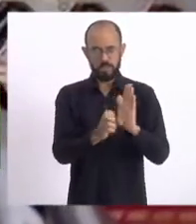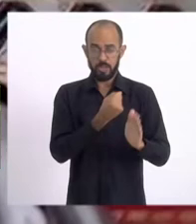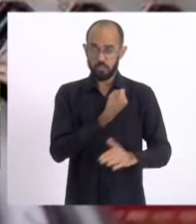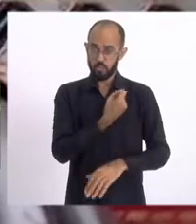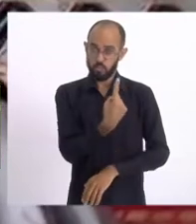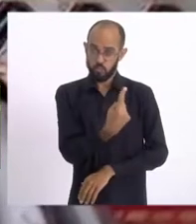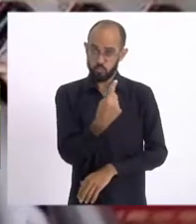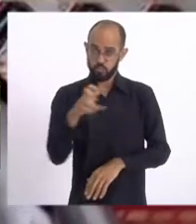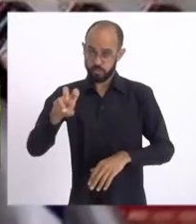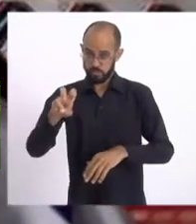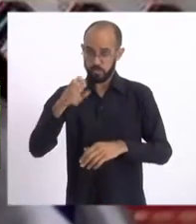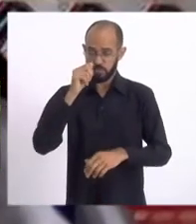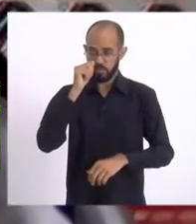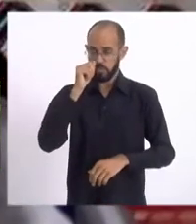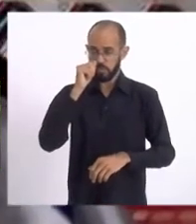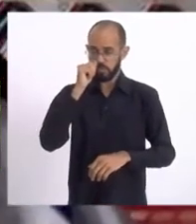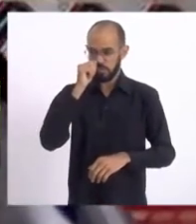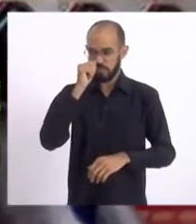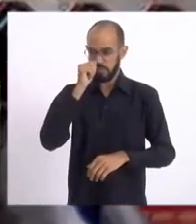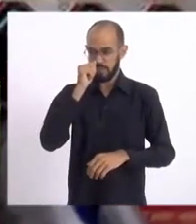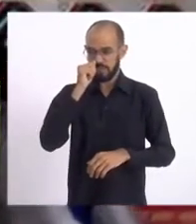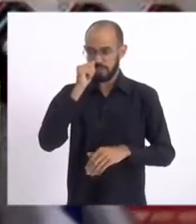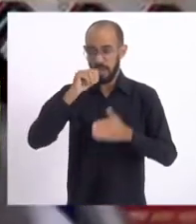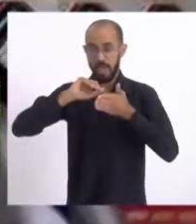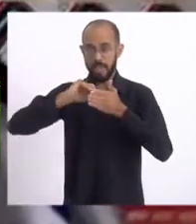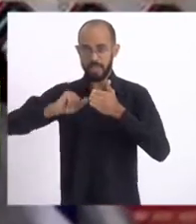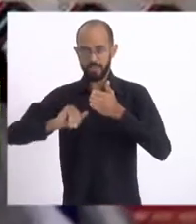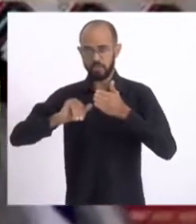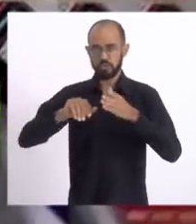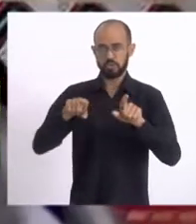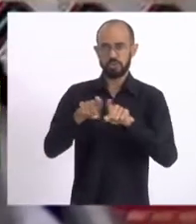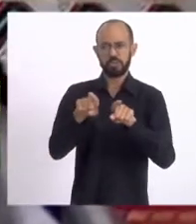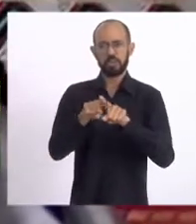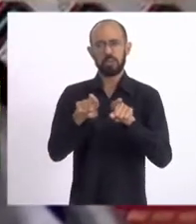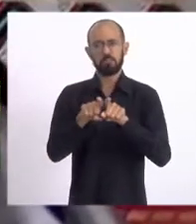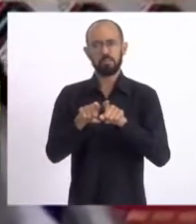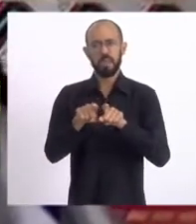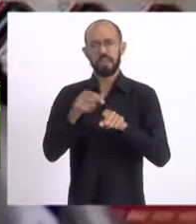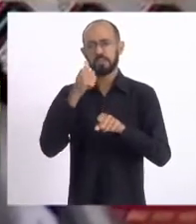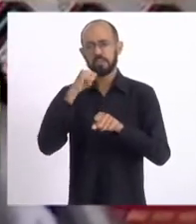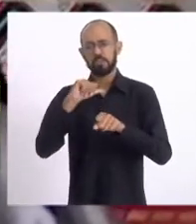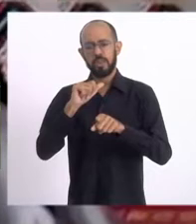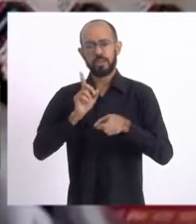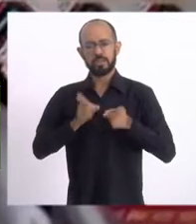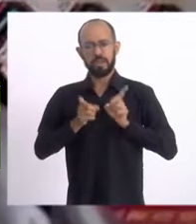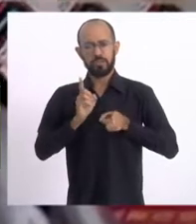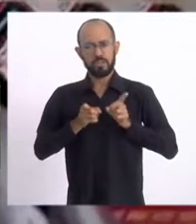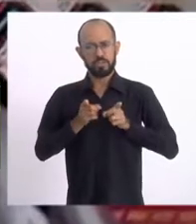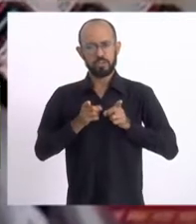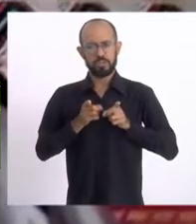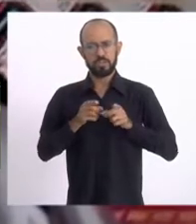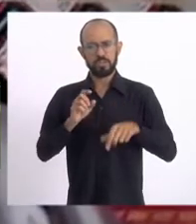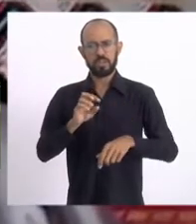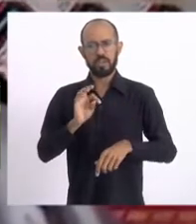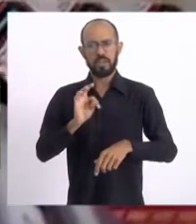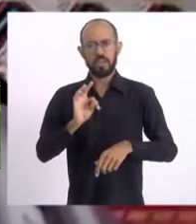exemplo, retira, por exemplo, de mulheres trans, travestis, lésbicas,